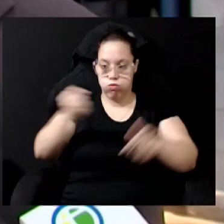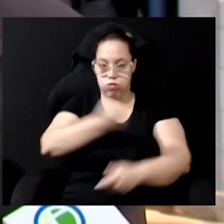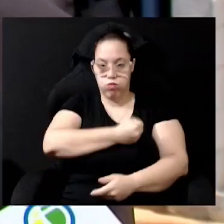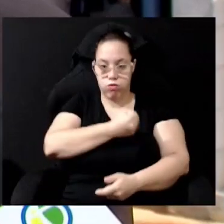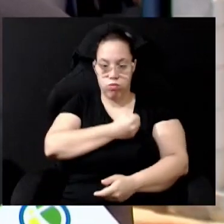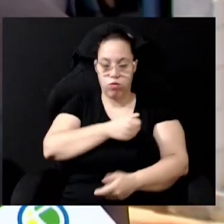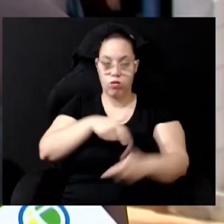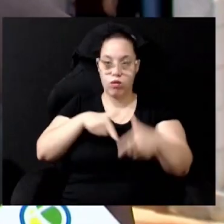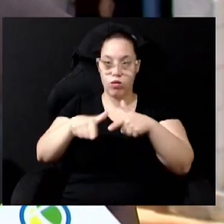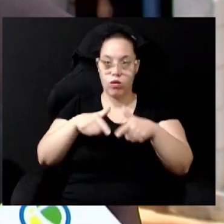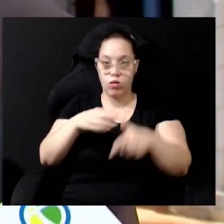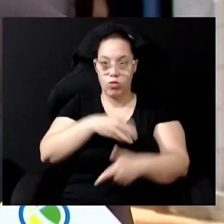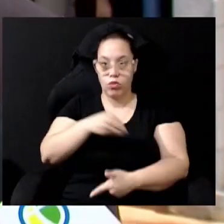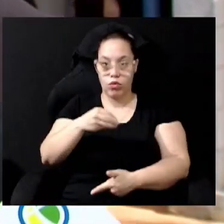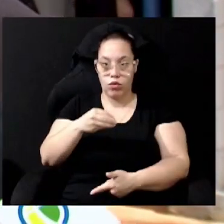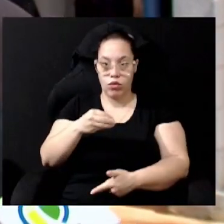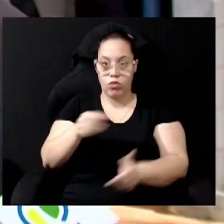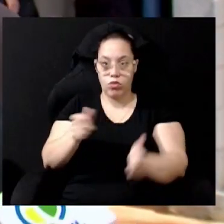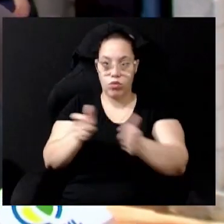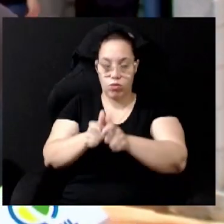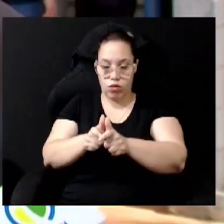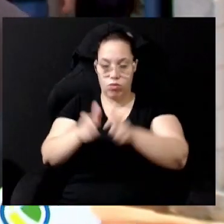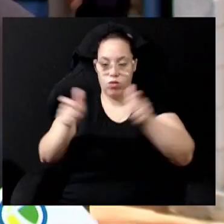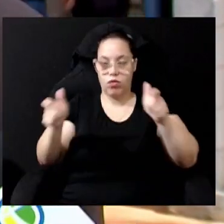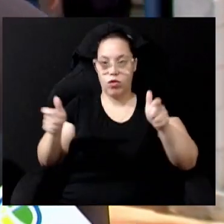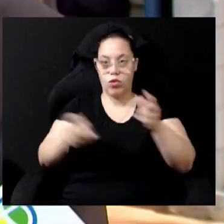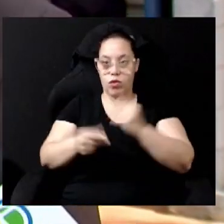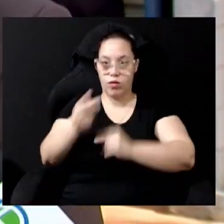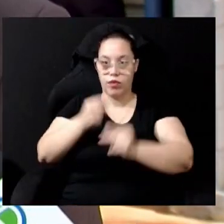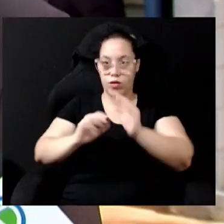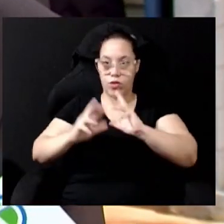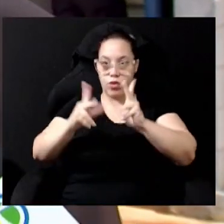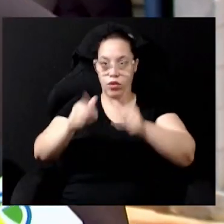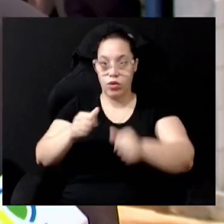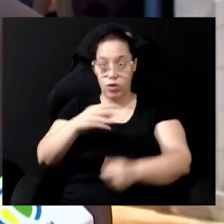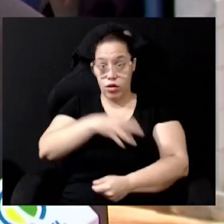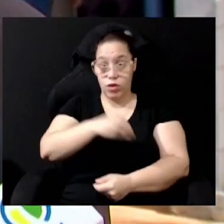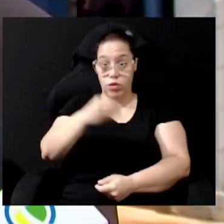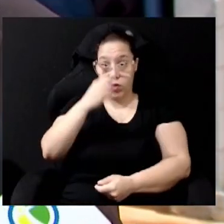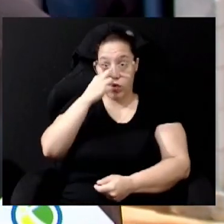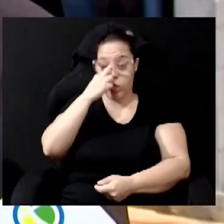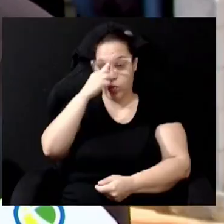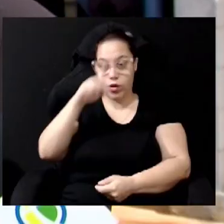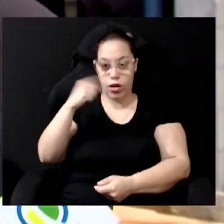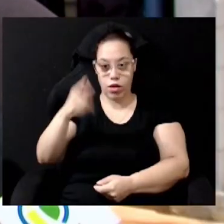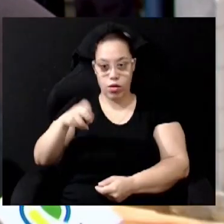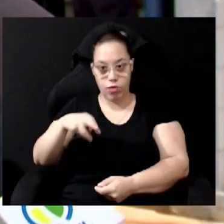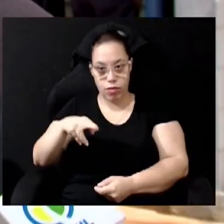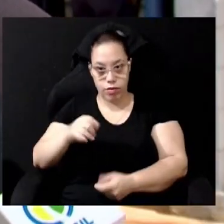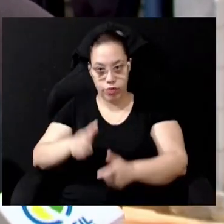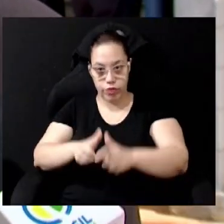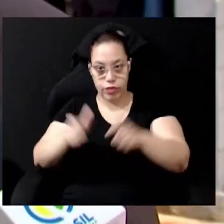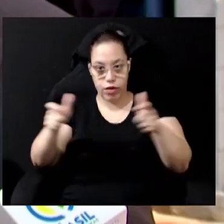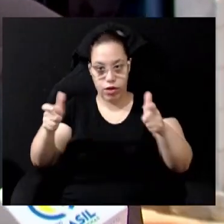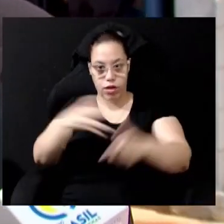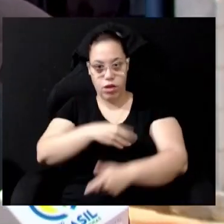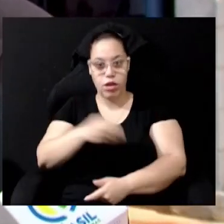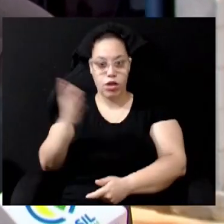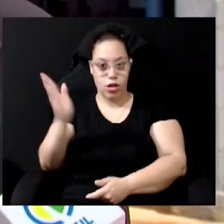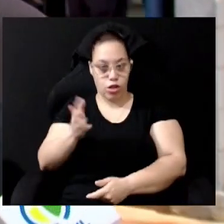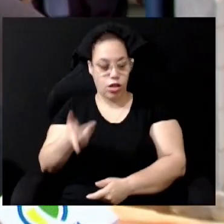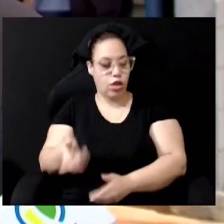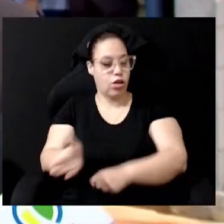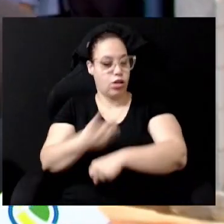filhas e metade do crescimento no faturamento total das empresas filhas. A outra metade veio do crescimento das empresas que já existiam, que estão